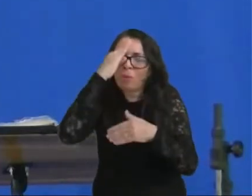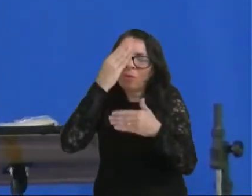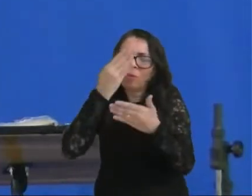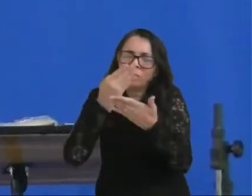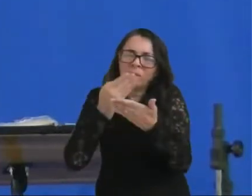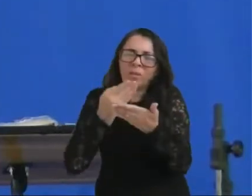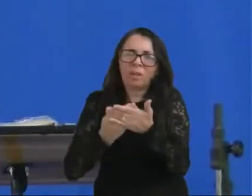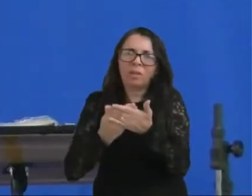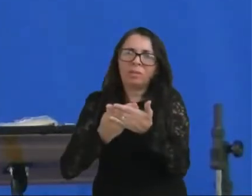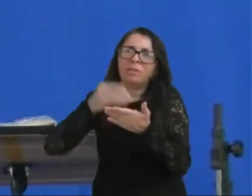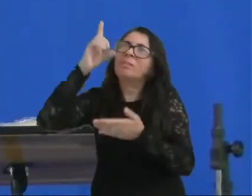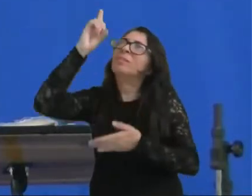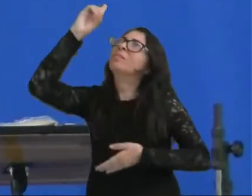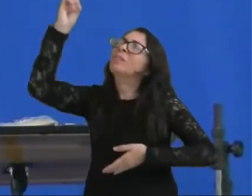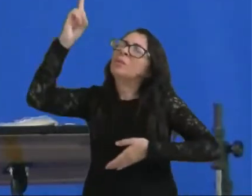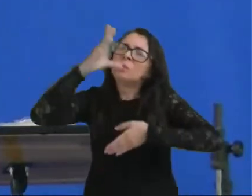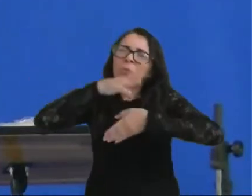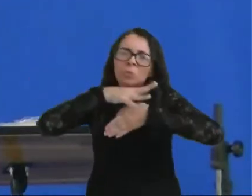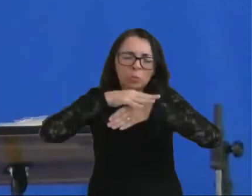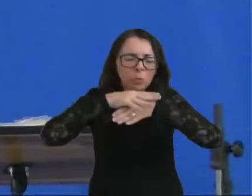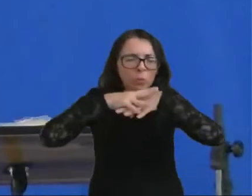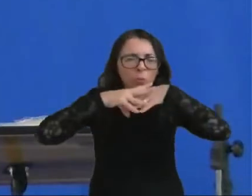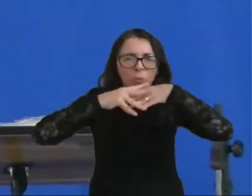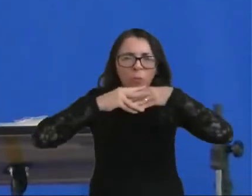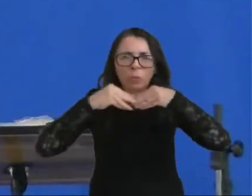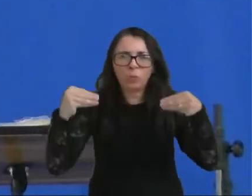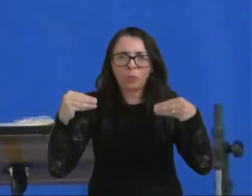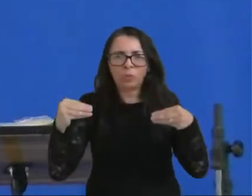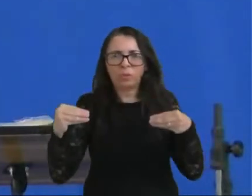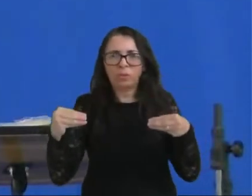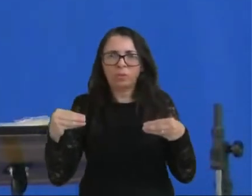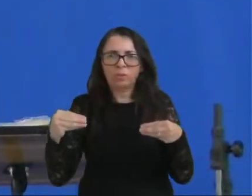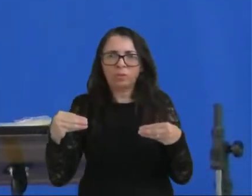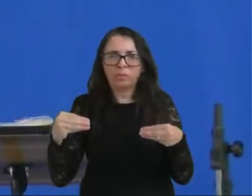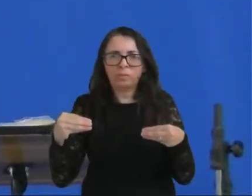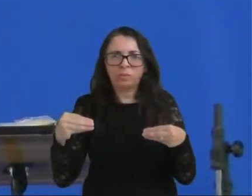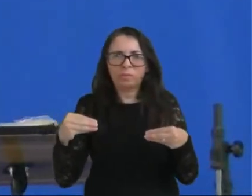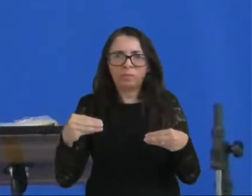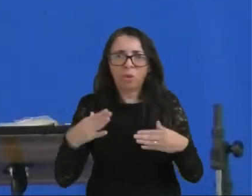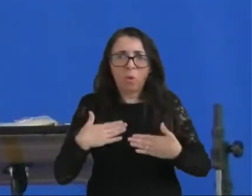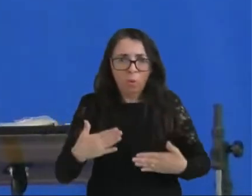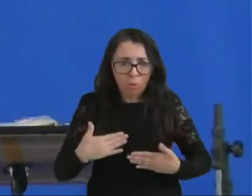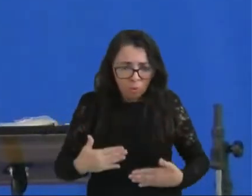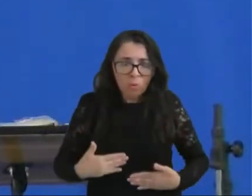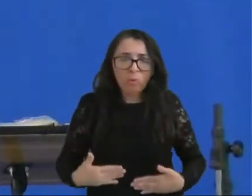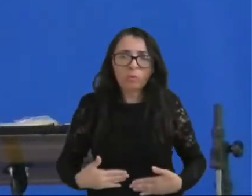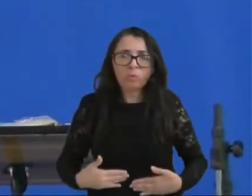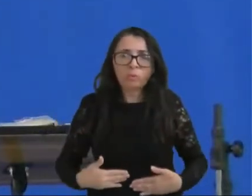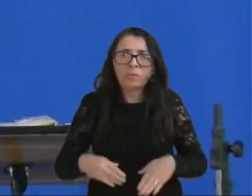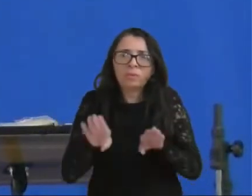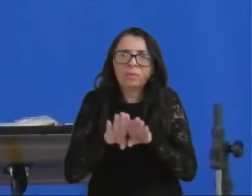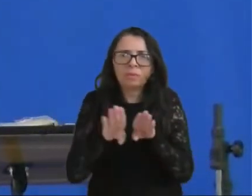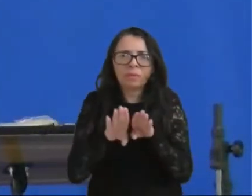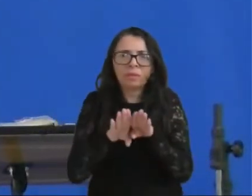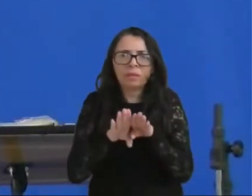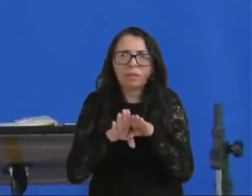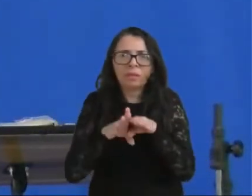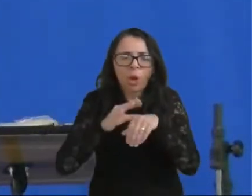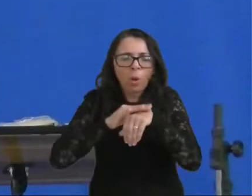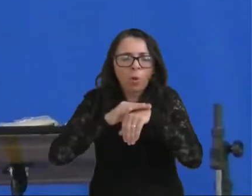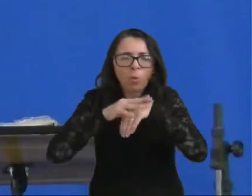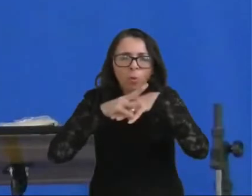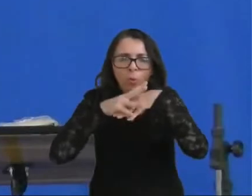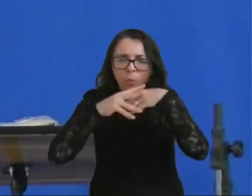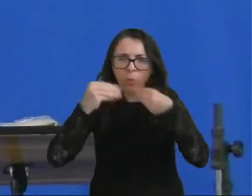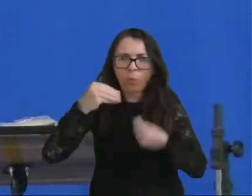que o governo pode fazer é que nós ficamos distantes da igreja local. Mas isso não impede que nós